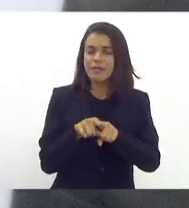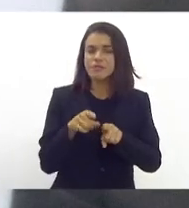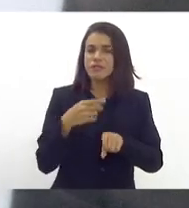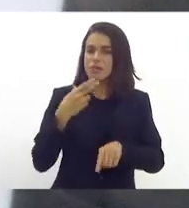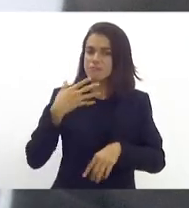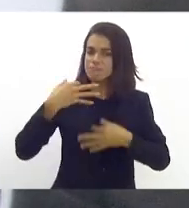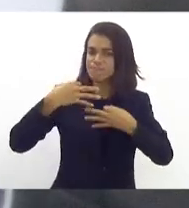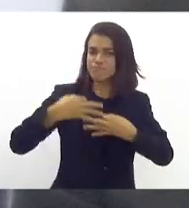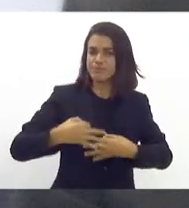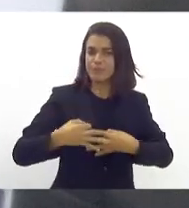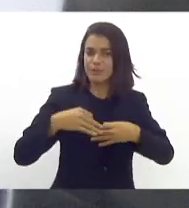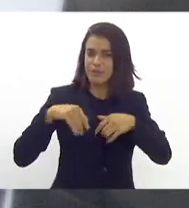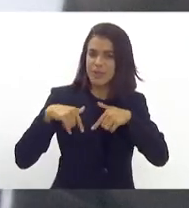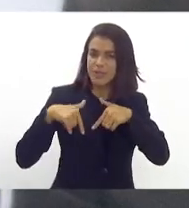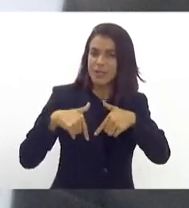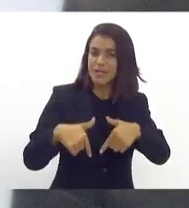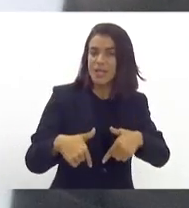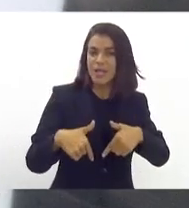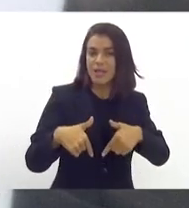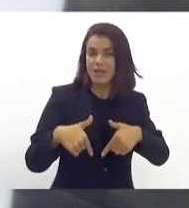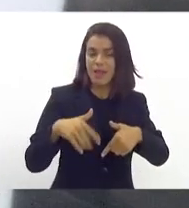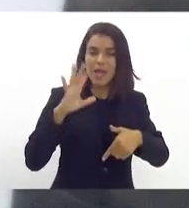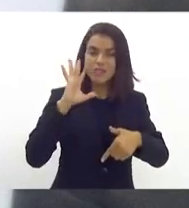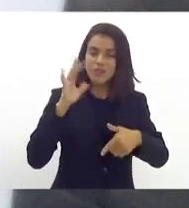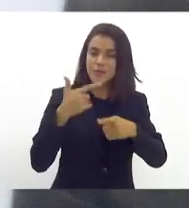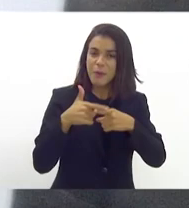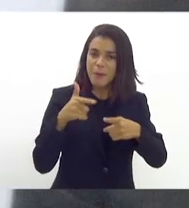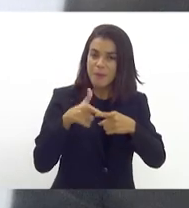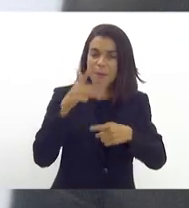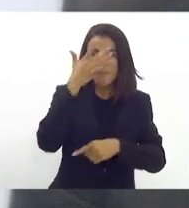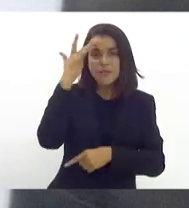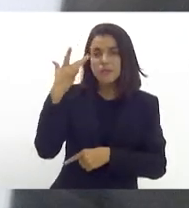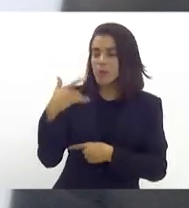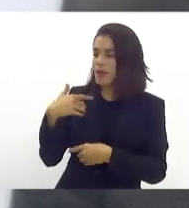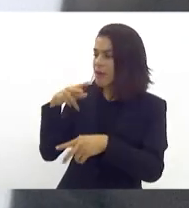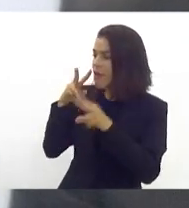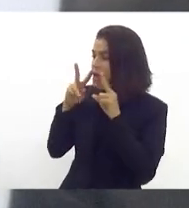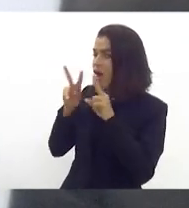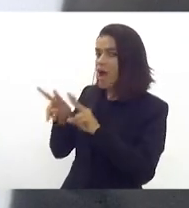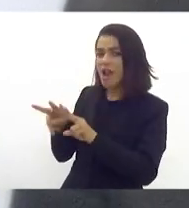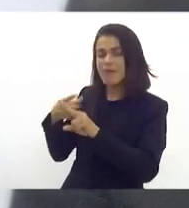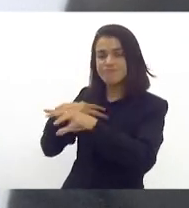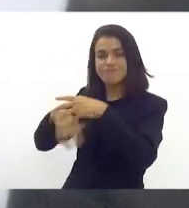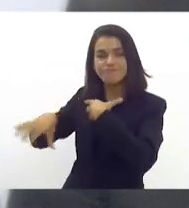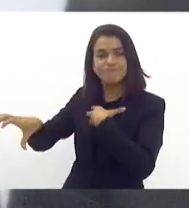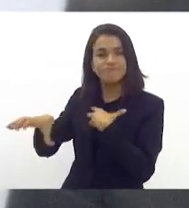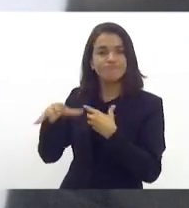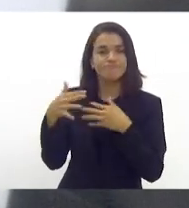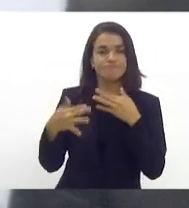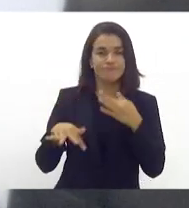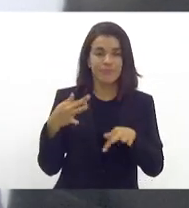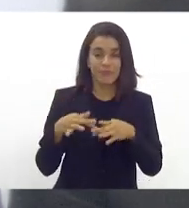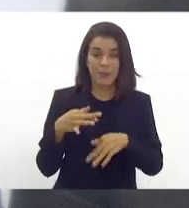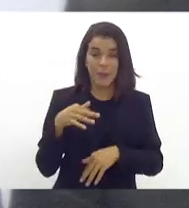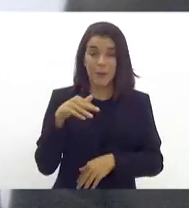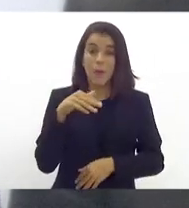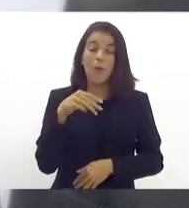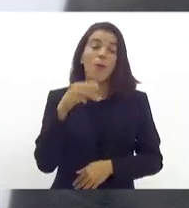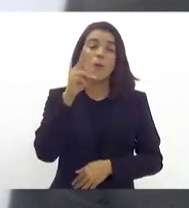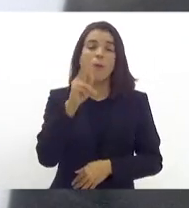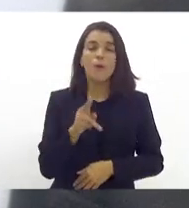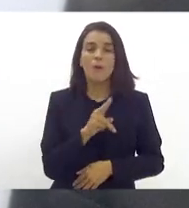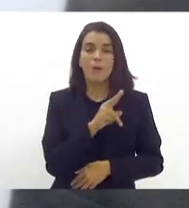problemas aquele que se se envolve com a dor já dizia um grande amigo meu Padre Fábio de Melo